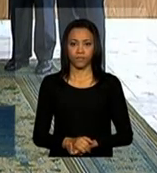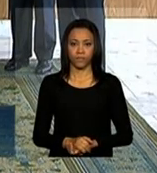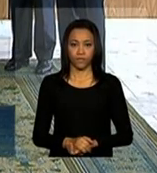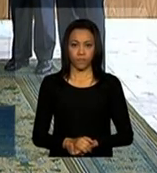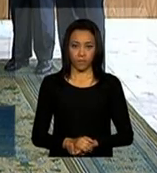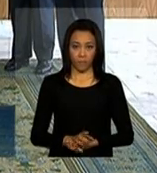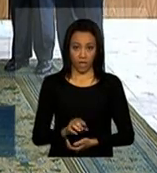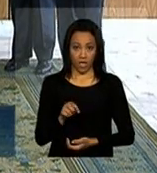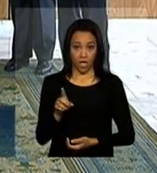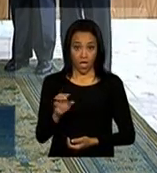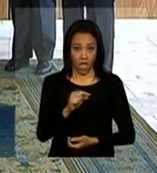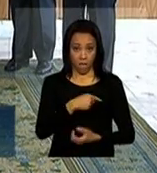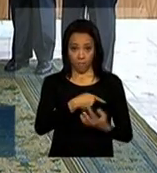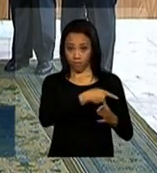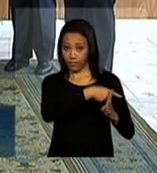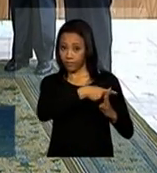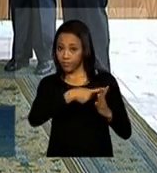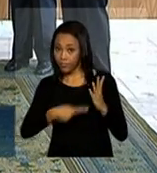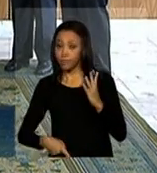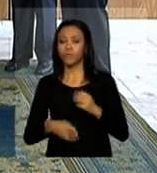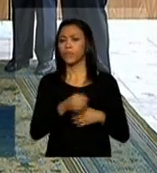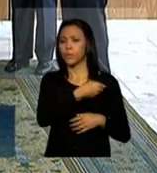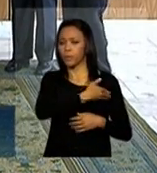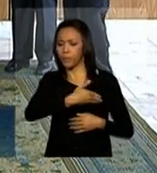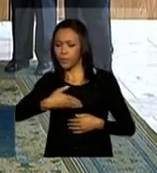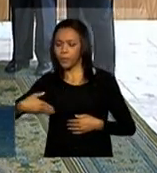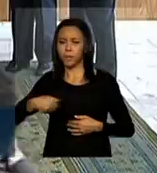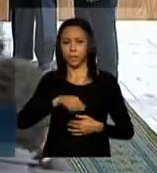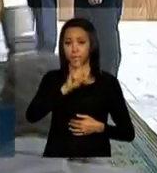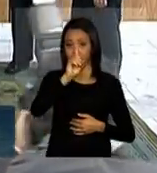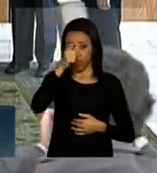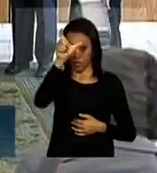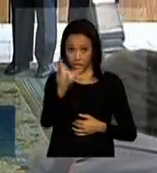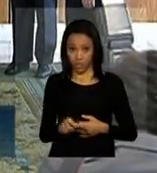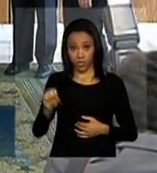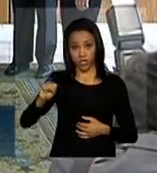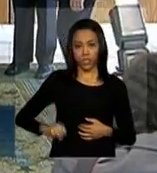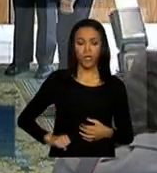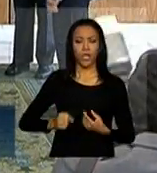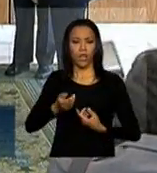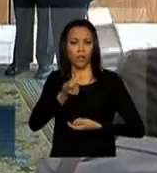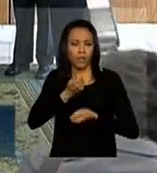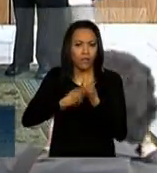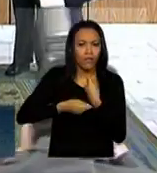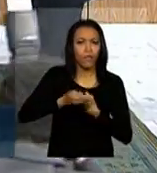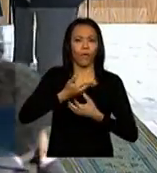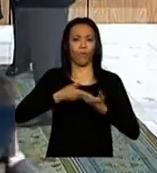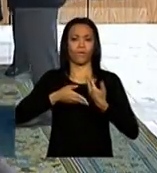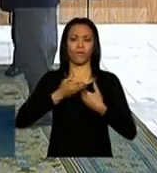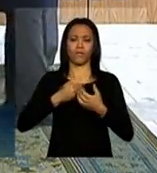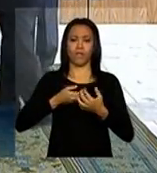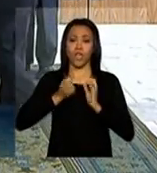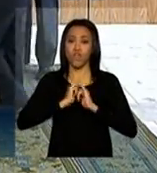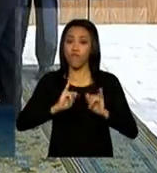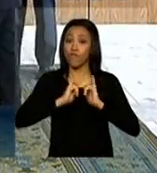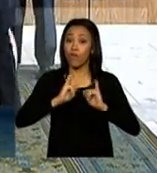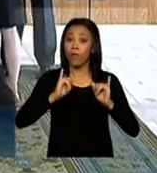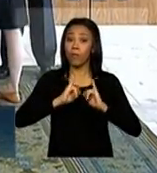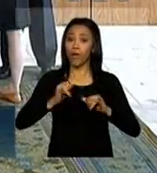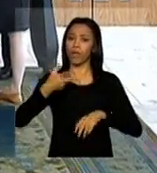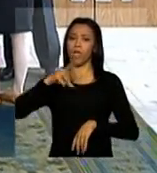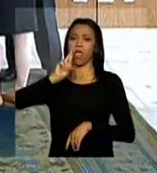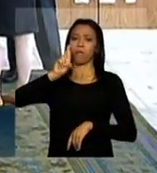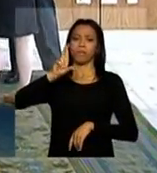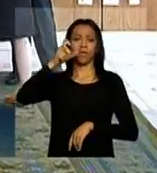Esses diplomatas têm a tarefa de negociar, informar, representar e defender os interesses